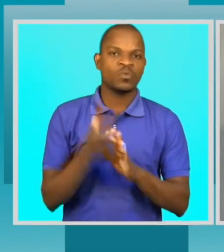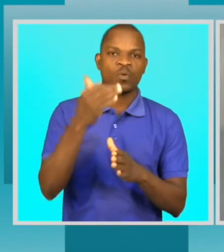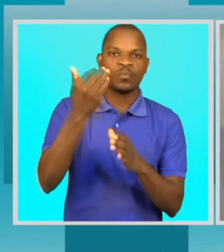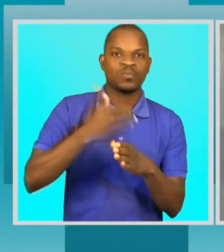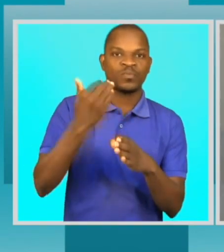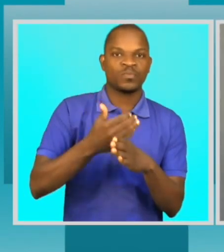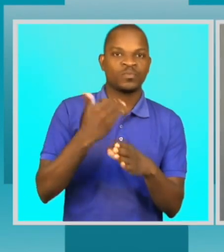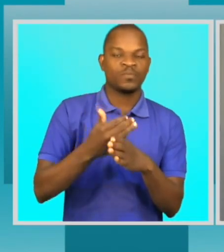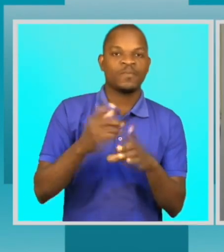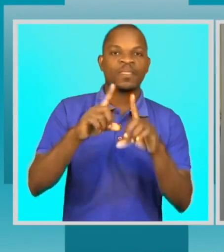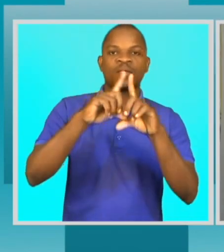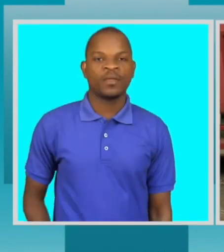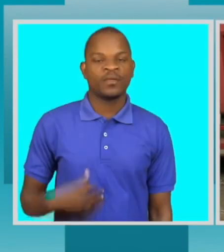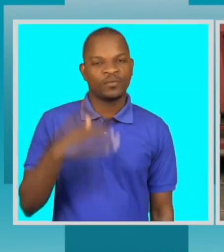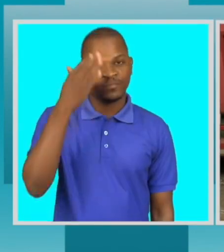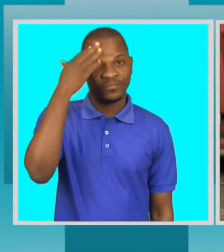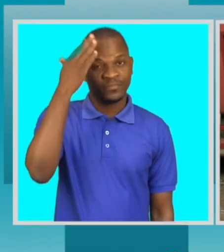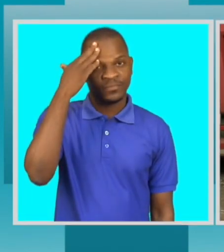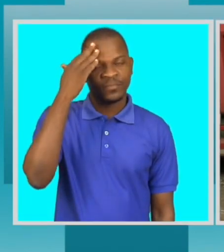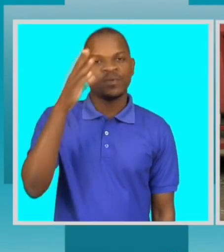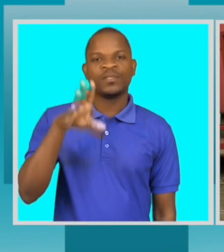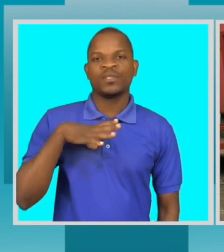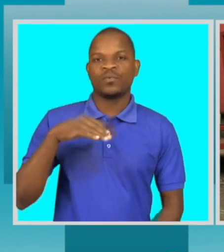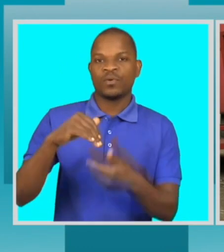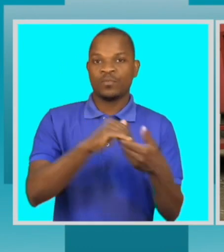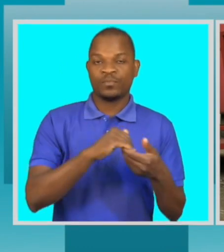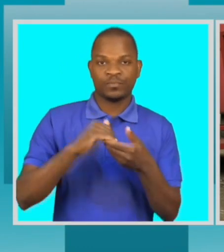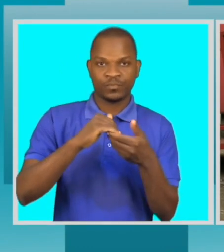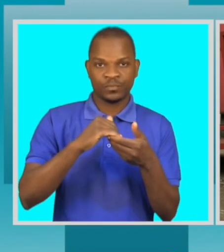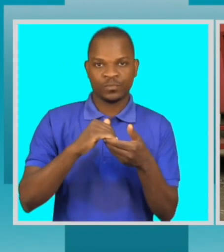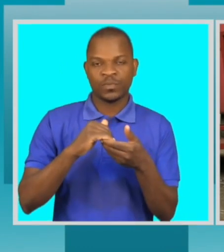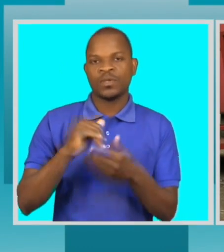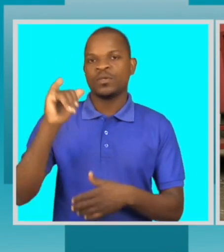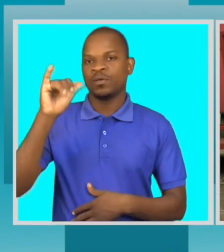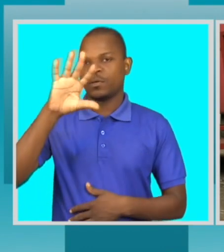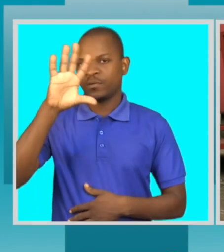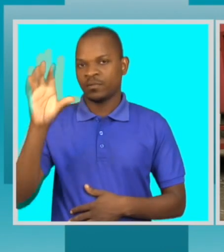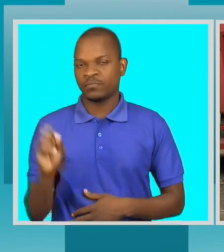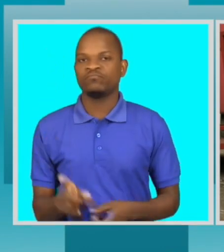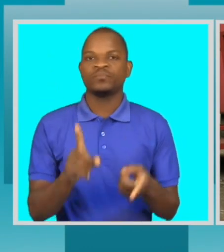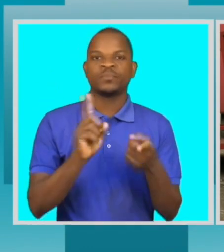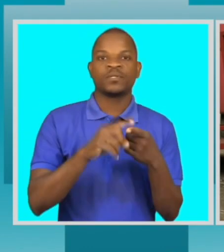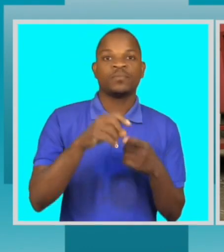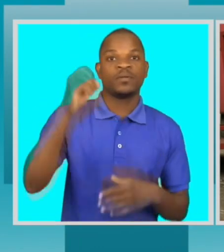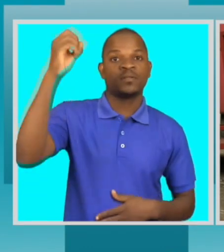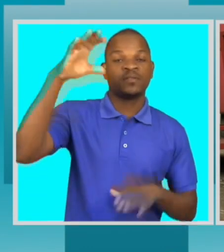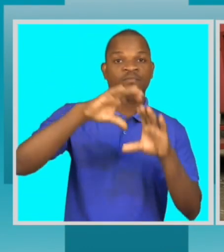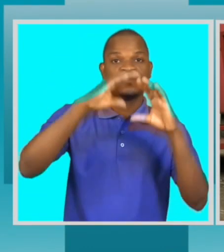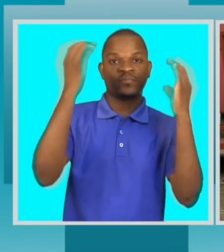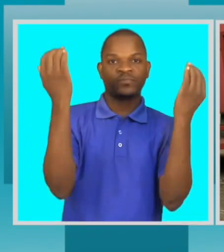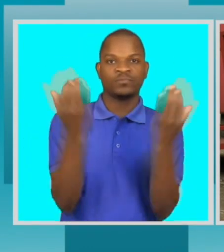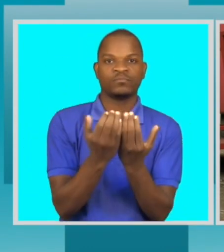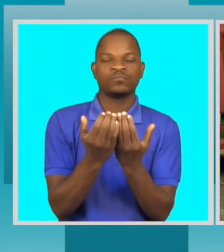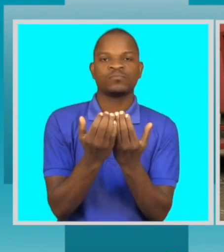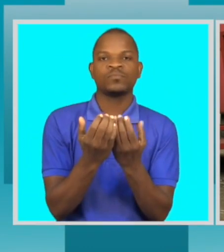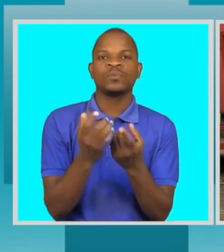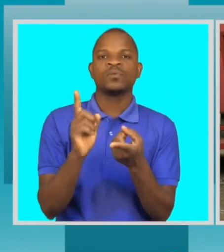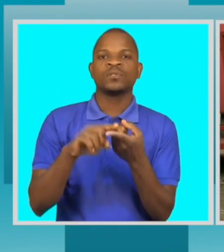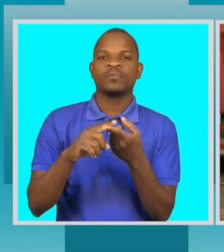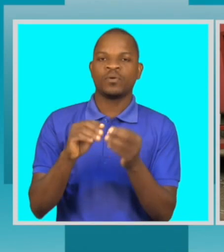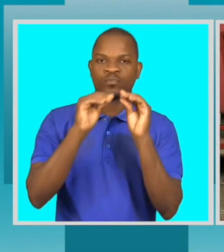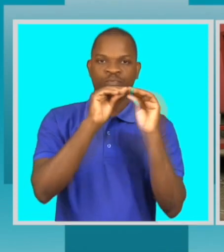de desporto. Eu sei que também há uma parceria entre a Young Africa e a Life of